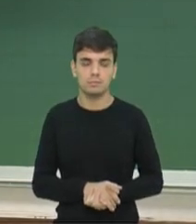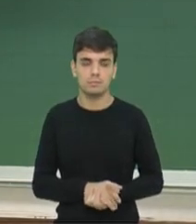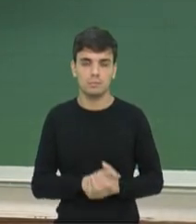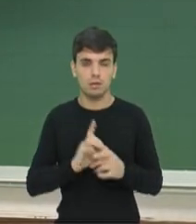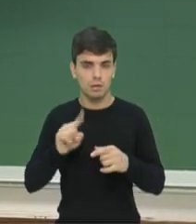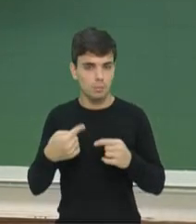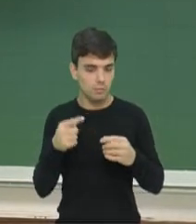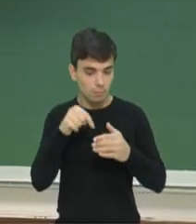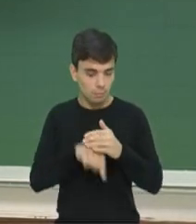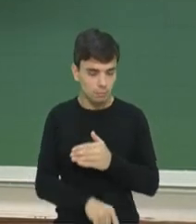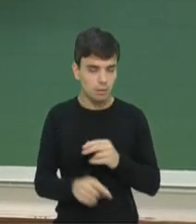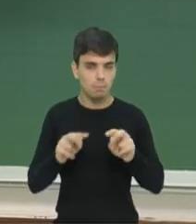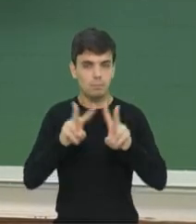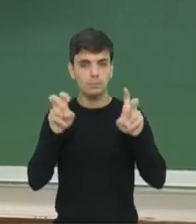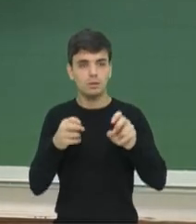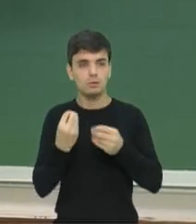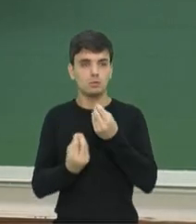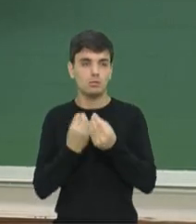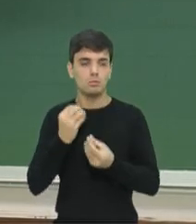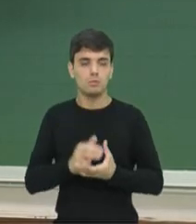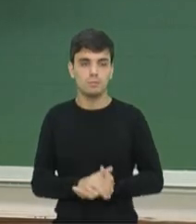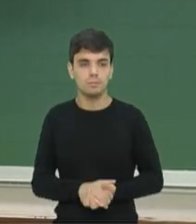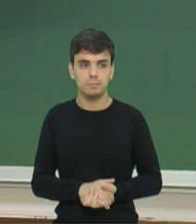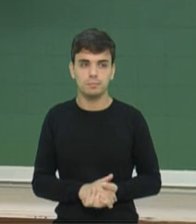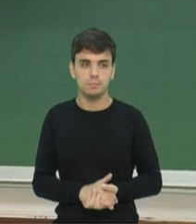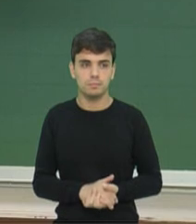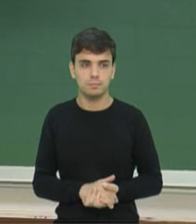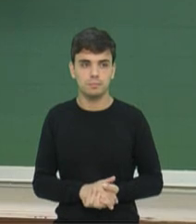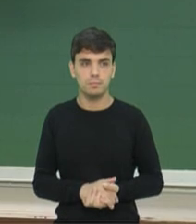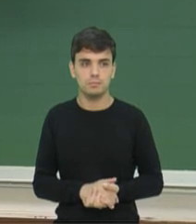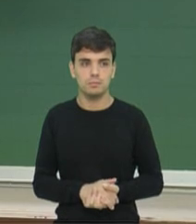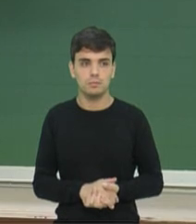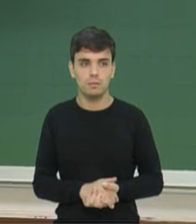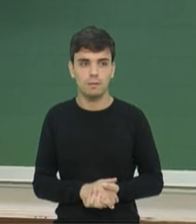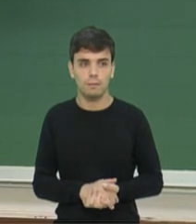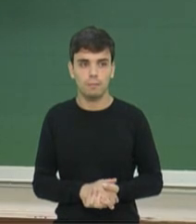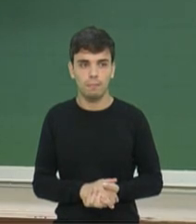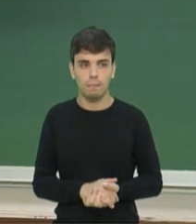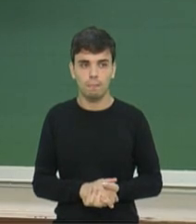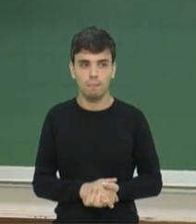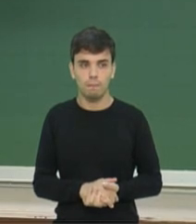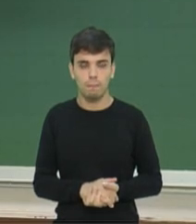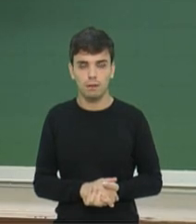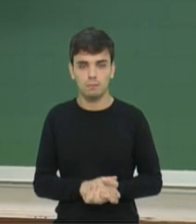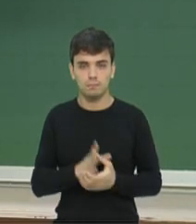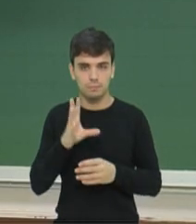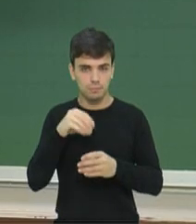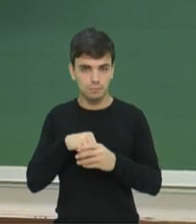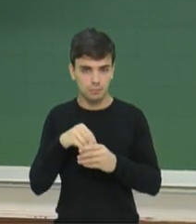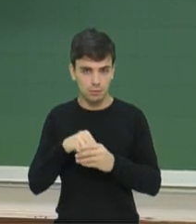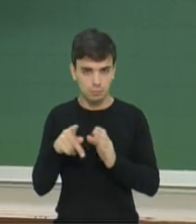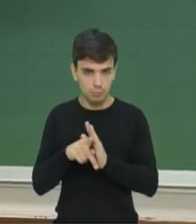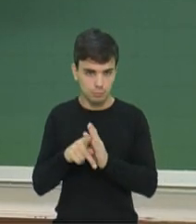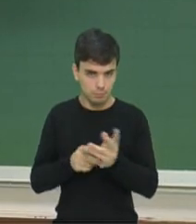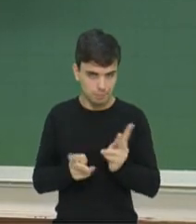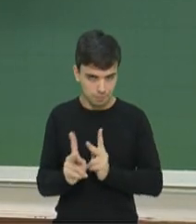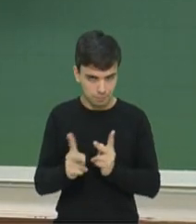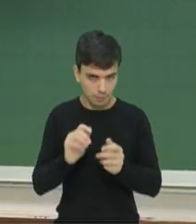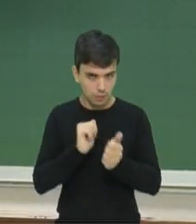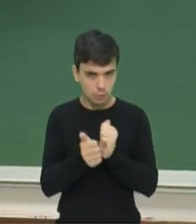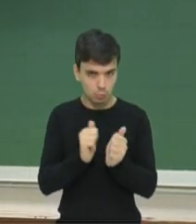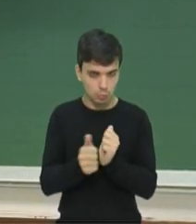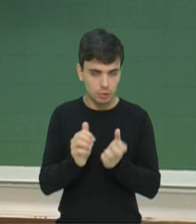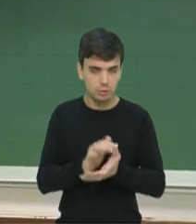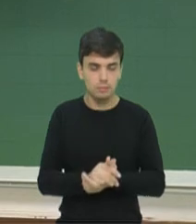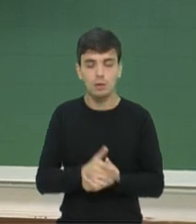aprofundando cada uma dessas partes ali. Então aqui tem uma delas demonstrada aqui dentro do karatê esportivo. Mais uma